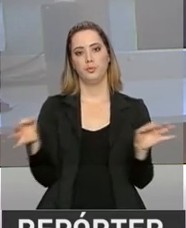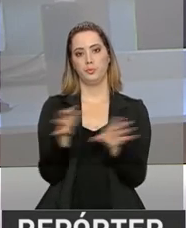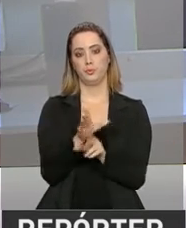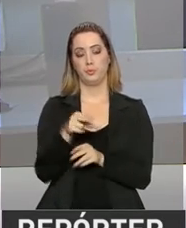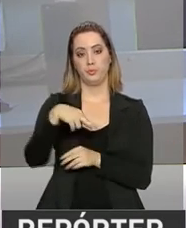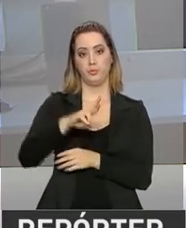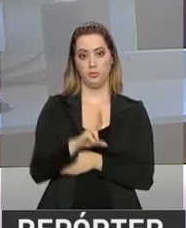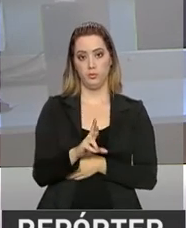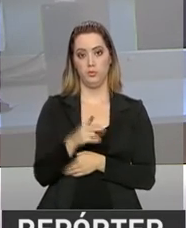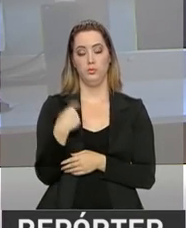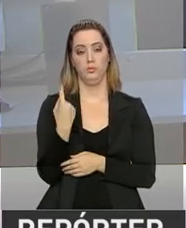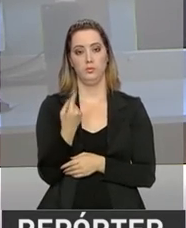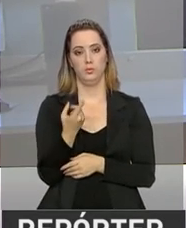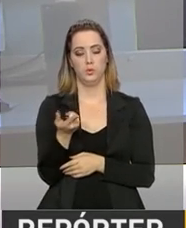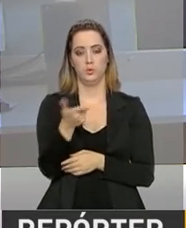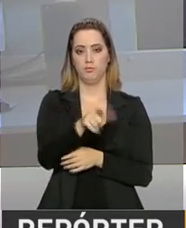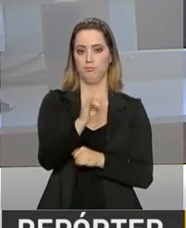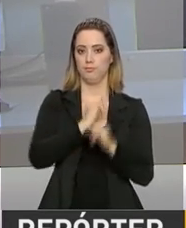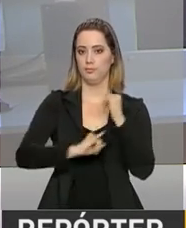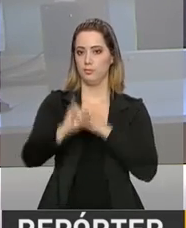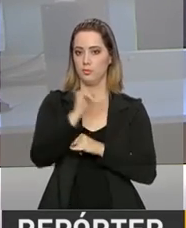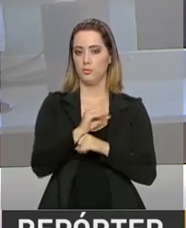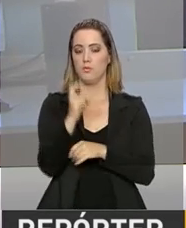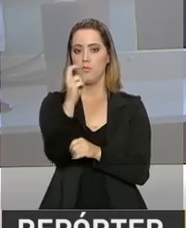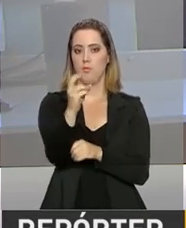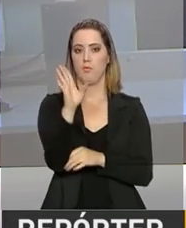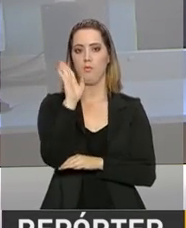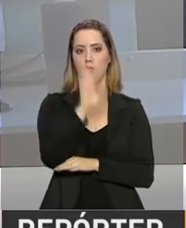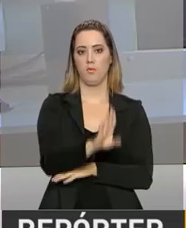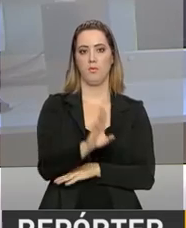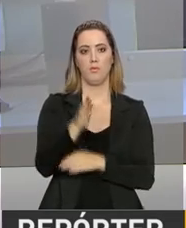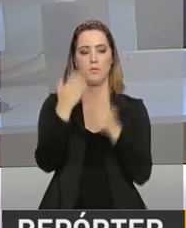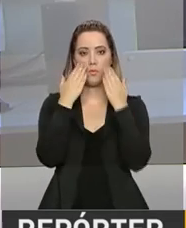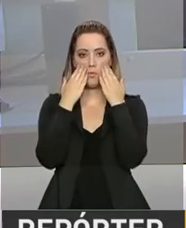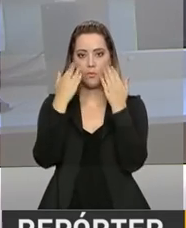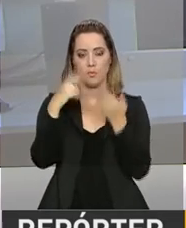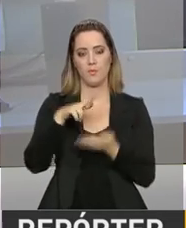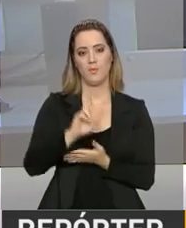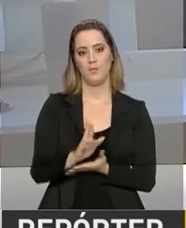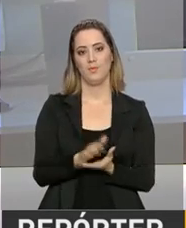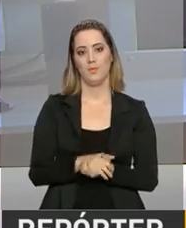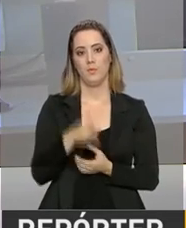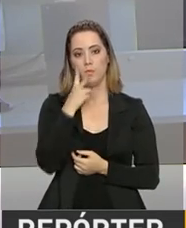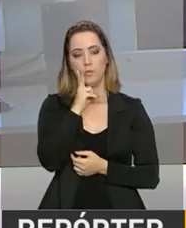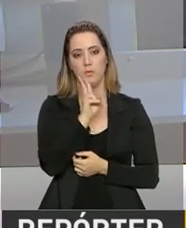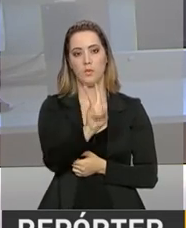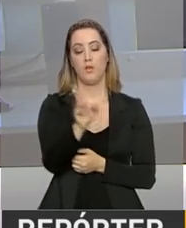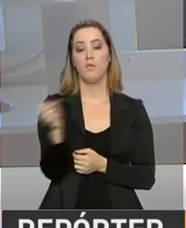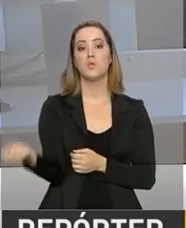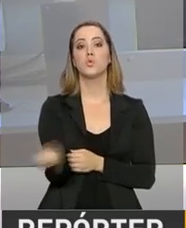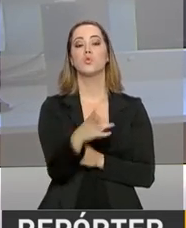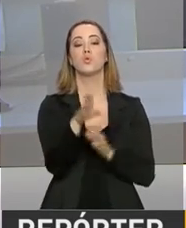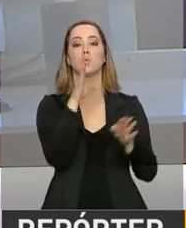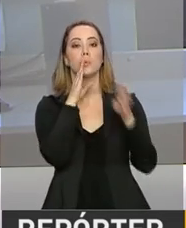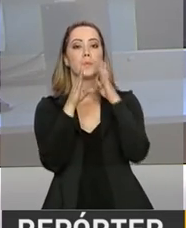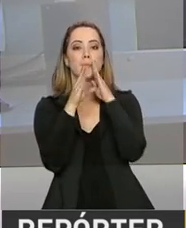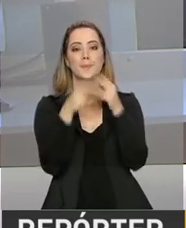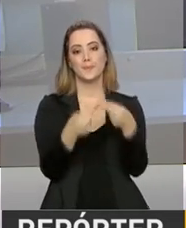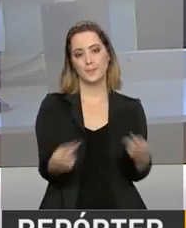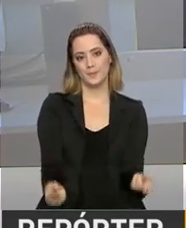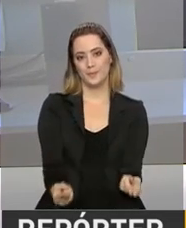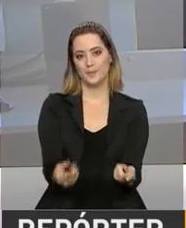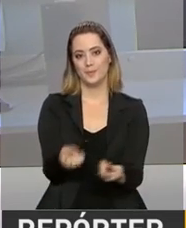nbr voltamos a qualquer momento com outras informações ou a cinco da tarde a nossa próxima edição veja as novidades também pelas nossas redes